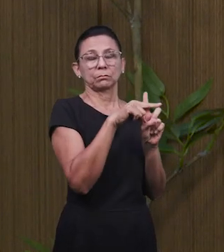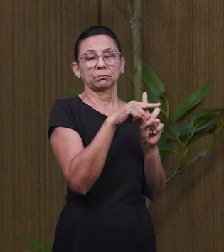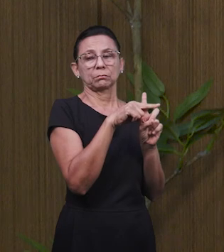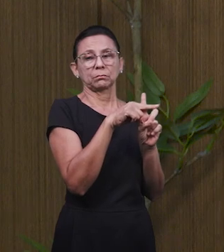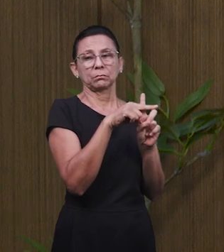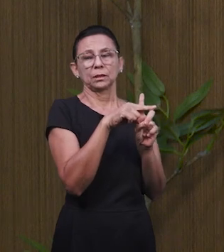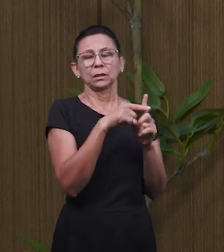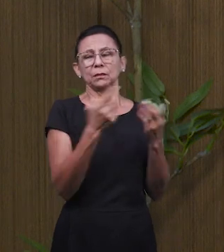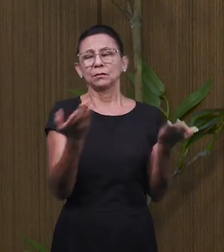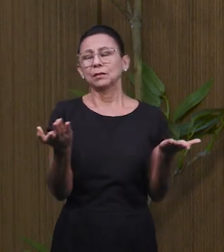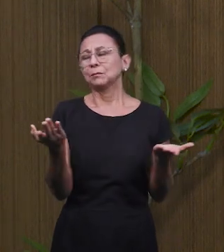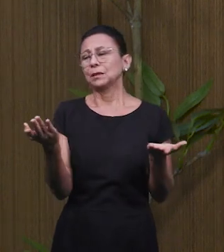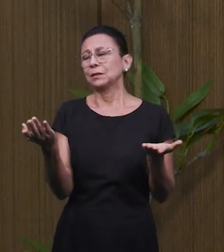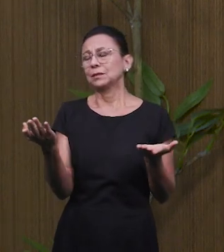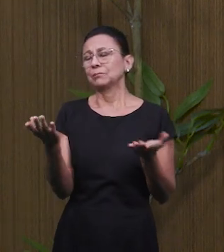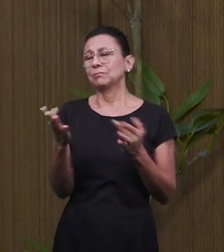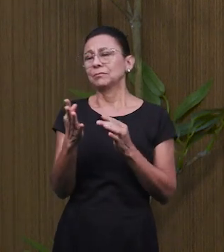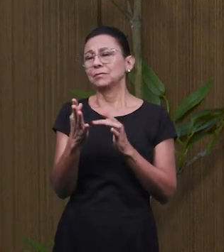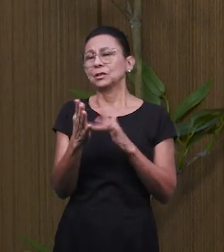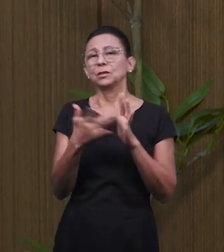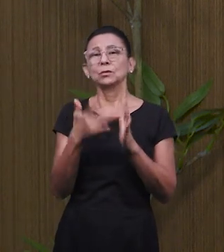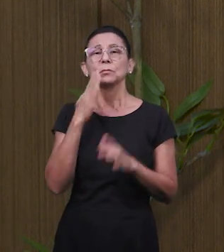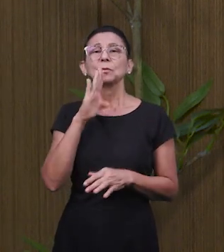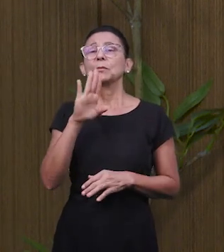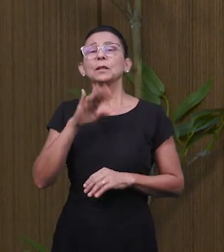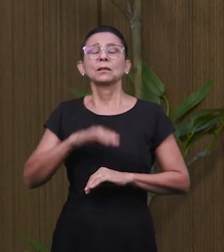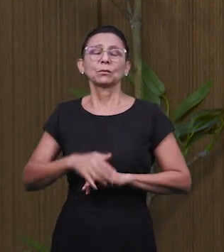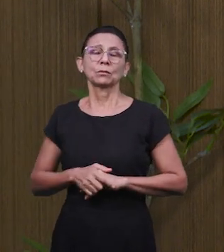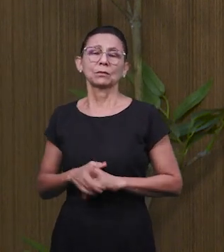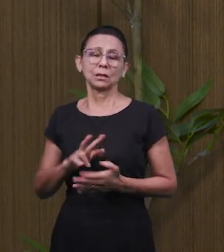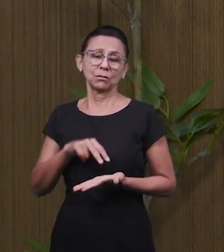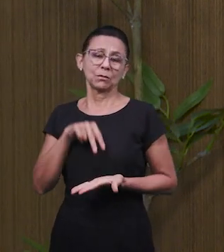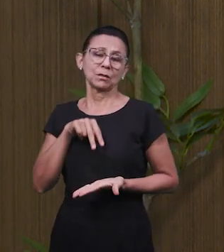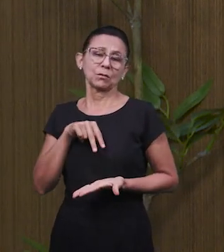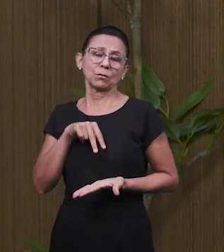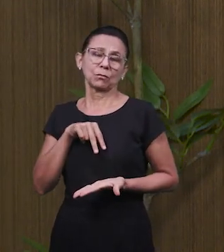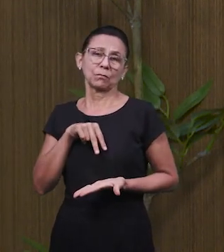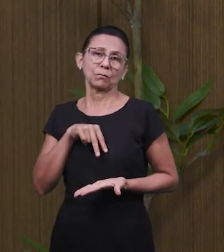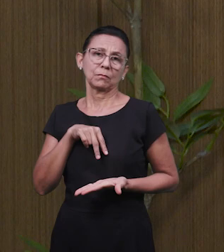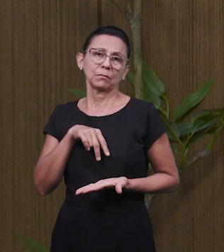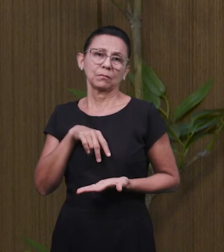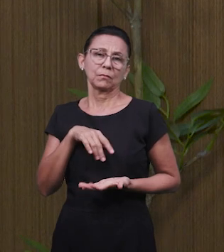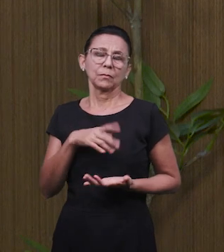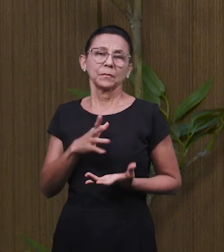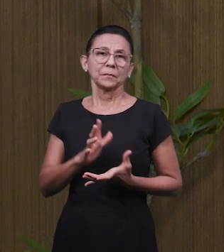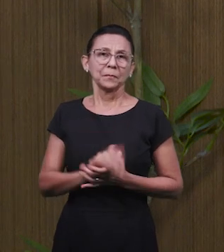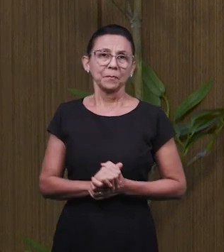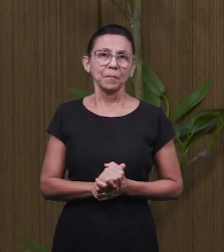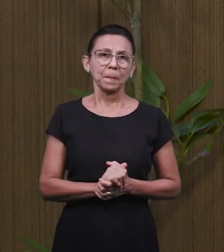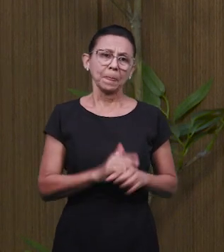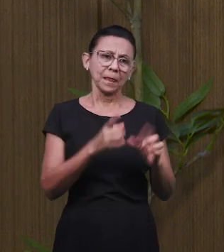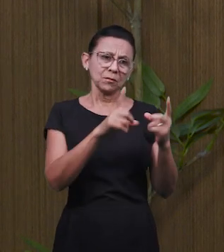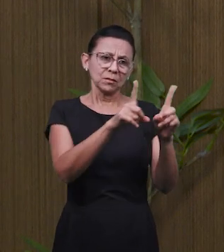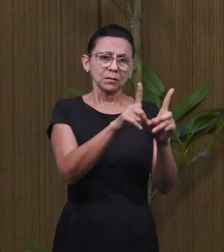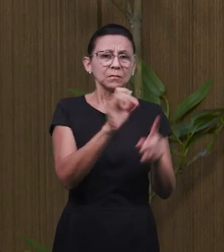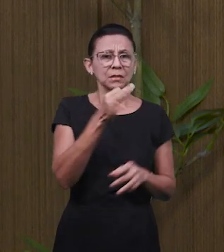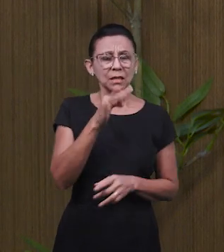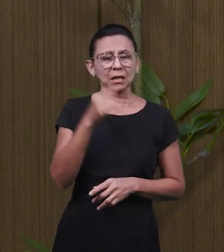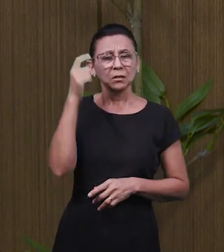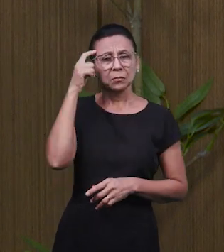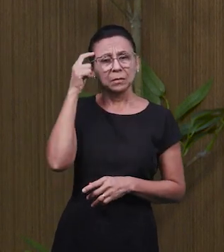mas é inconcebível humanamente falando, eles não estavam sem razão, não. Era inconcebível. Mas aí tiveram a experiência